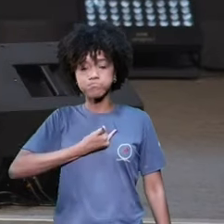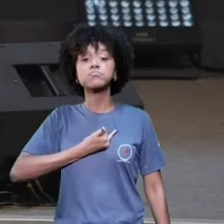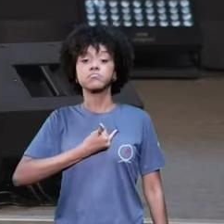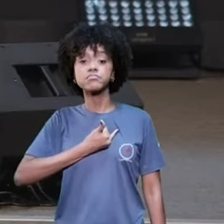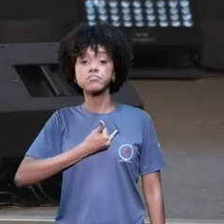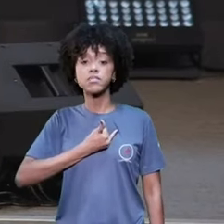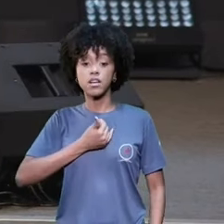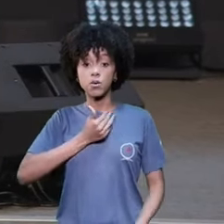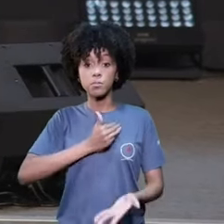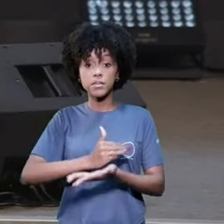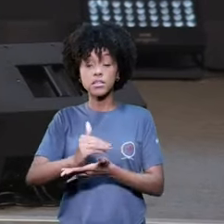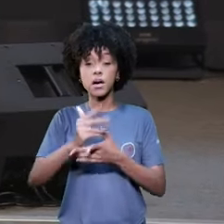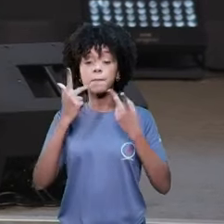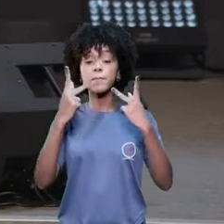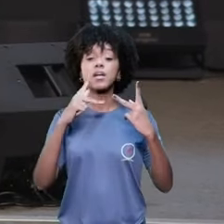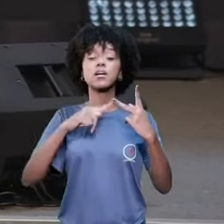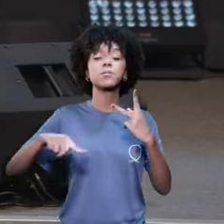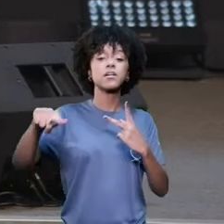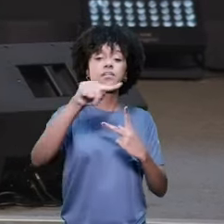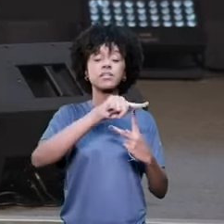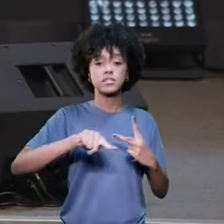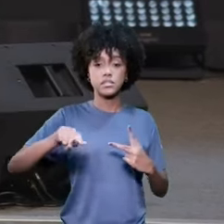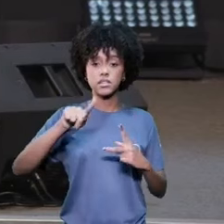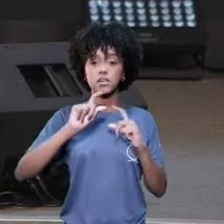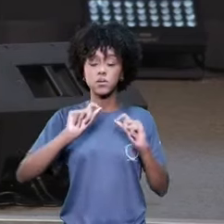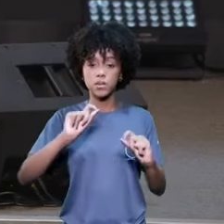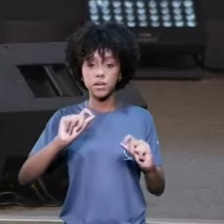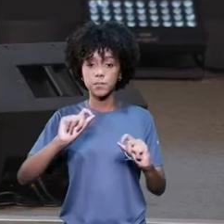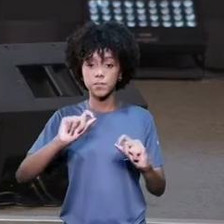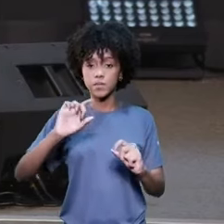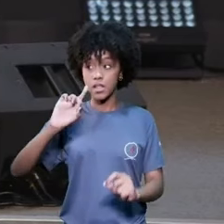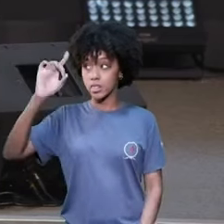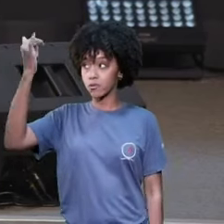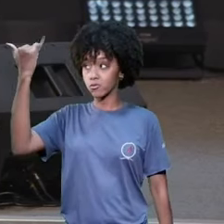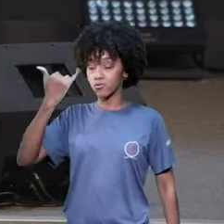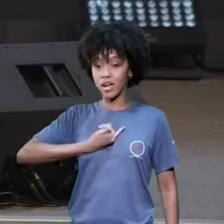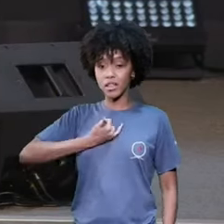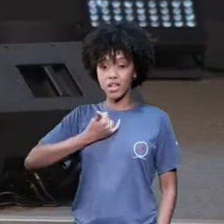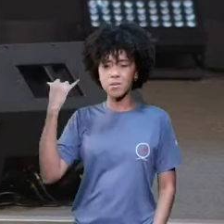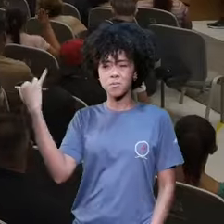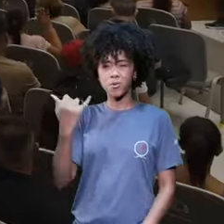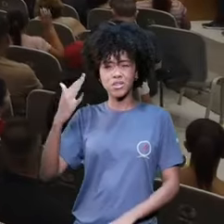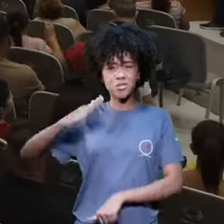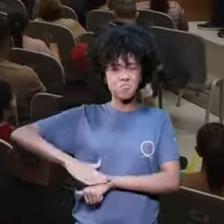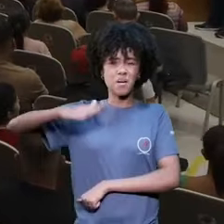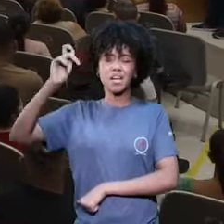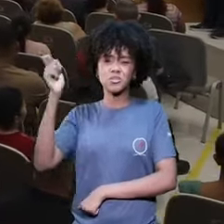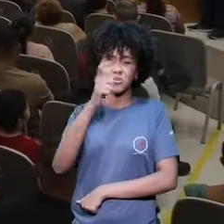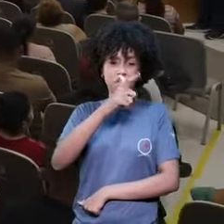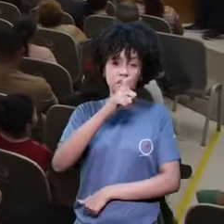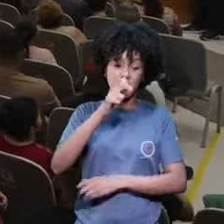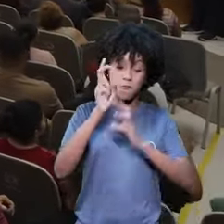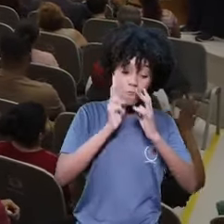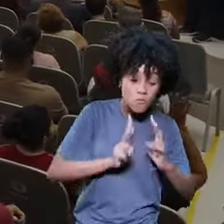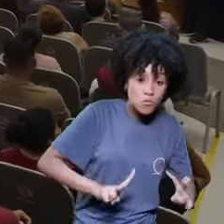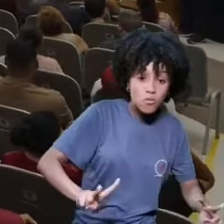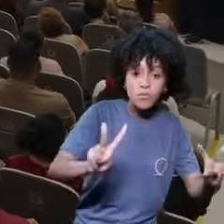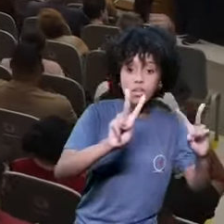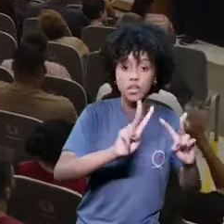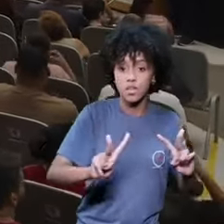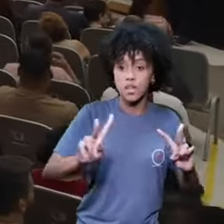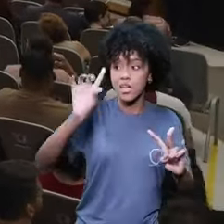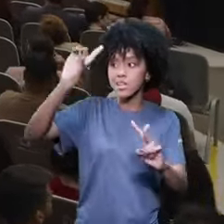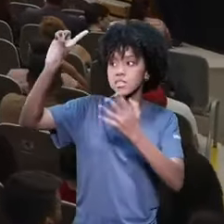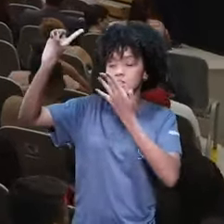pregando para você, te dizendo que o que você ouve é mais importante do que aquilo que você vê. As promessas de Deus não estão baseadas